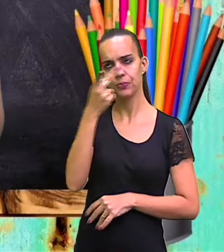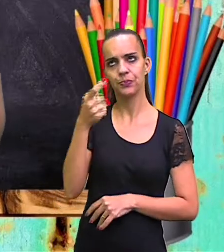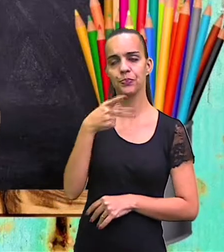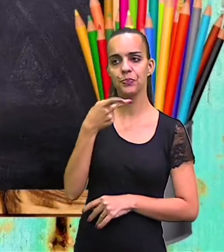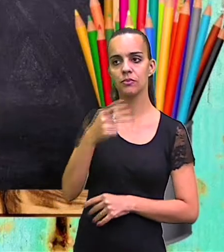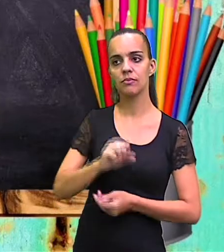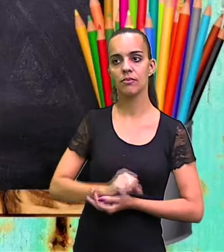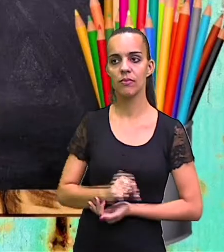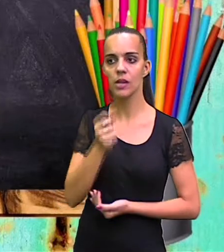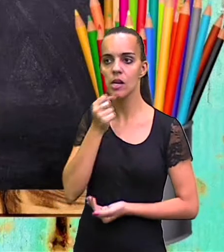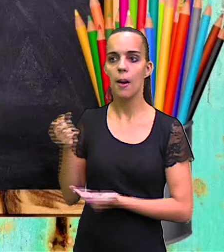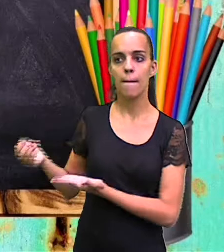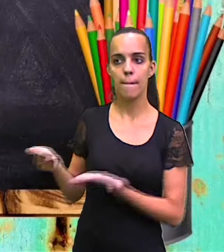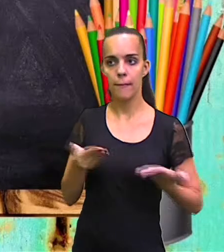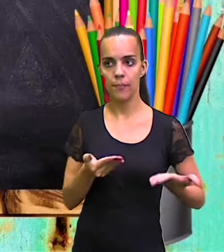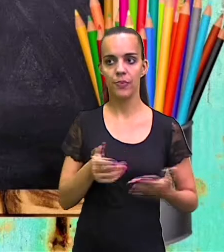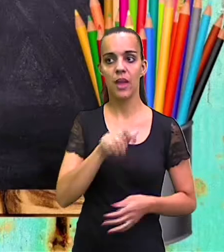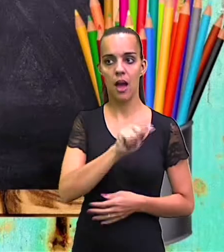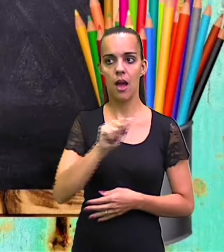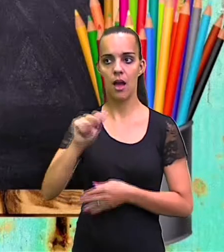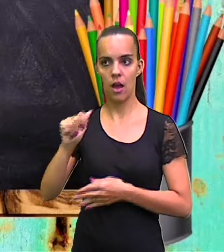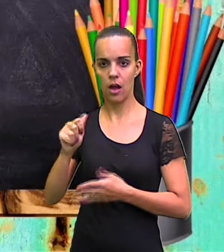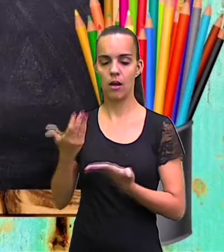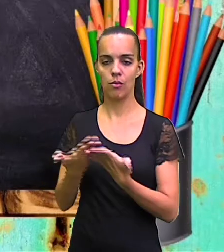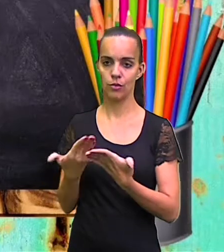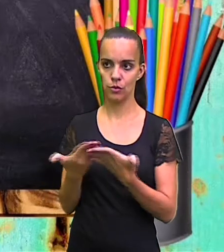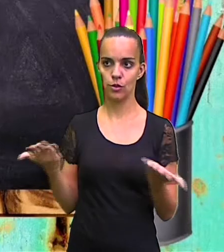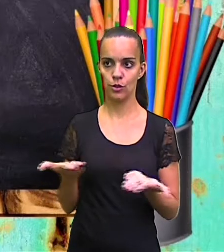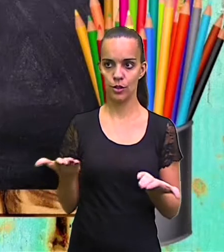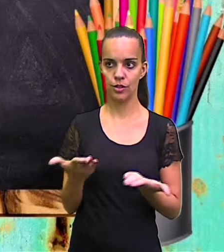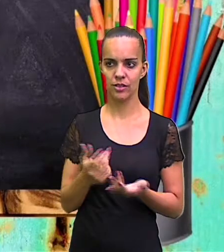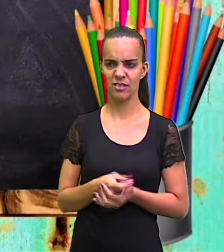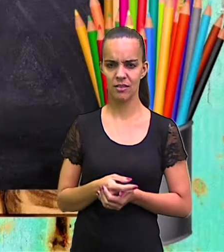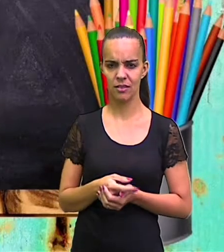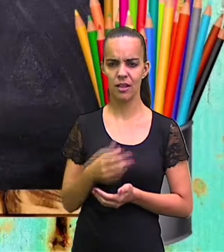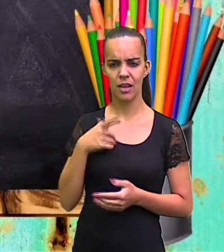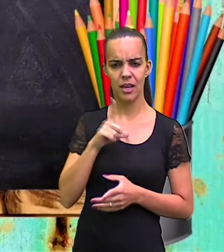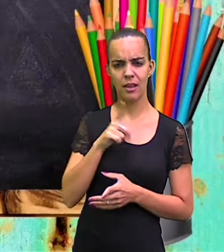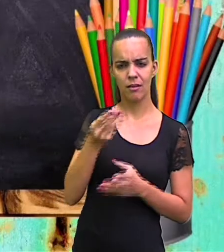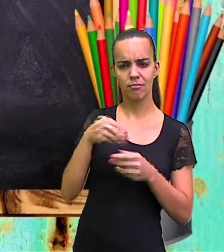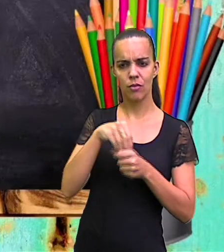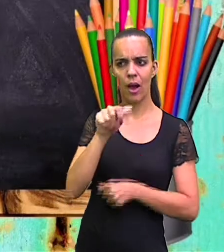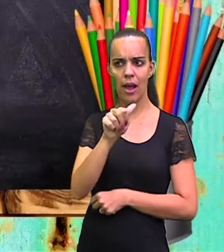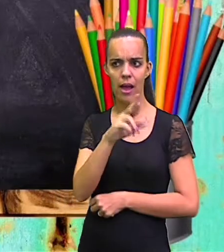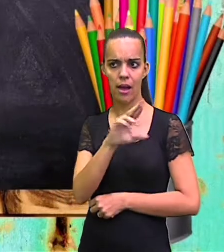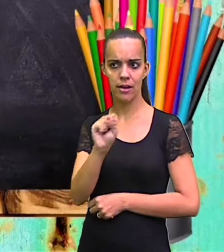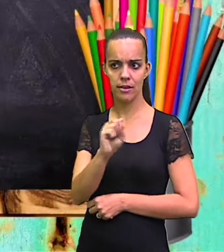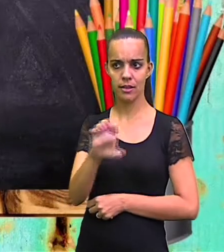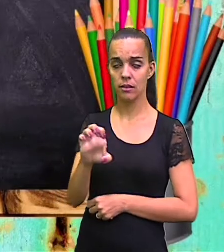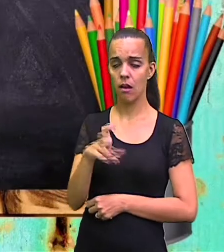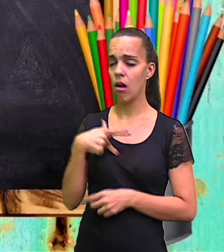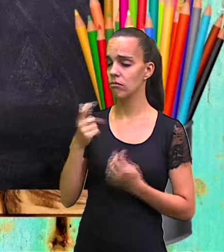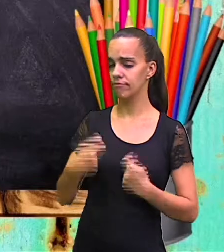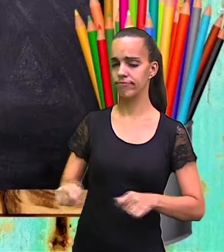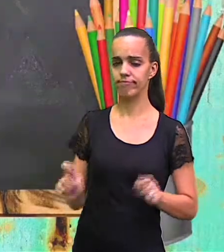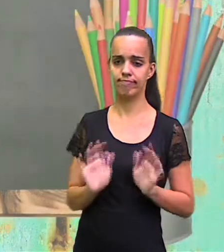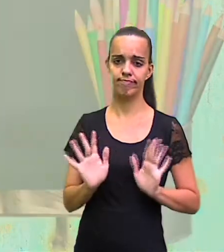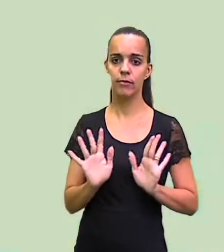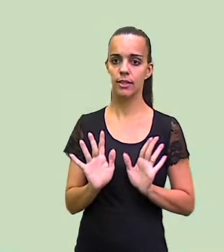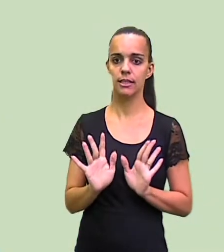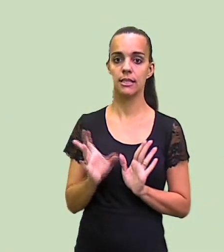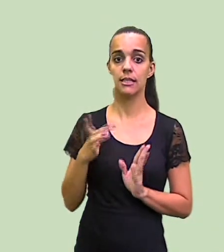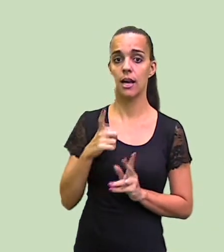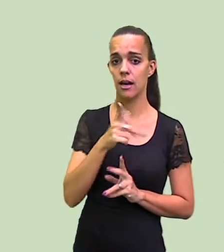assim, bem-vindo à aula de hoje, quando tem a crase? Isso é desnecessário e não fica muito bonito não,